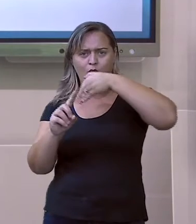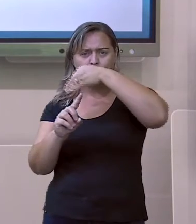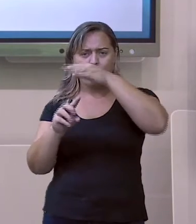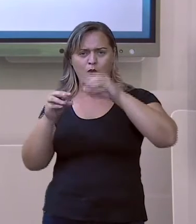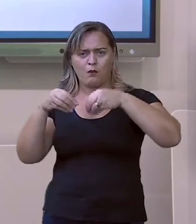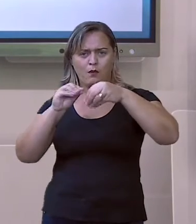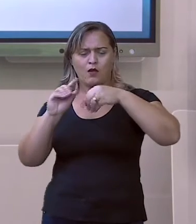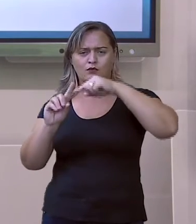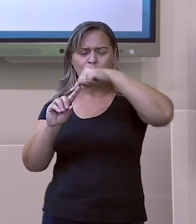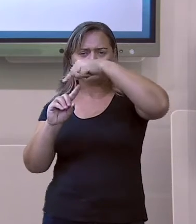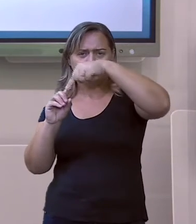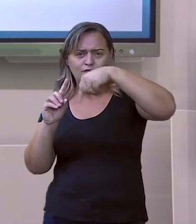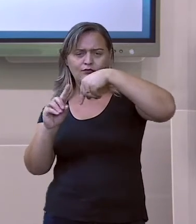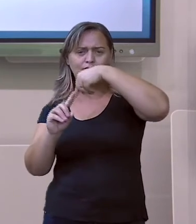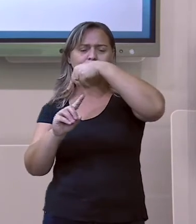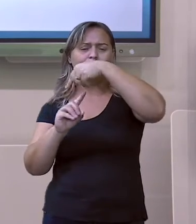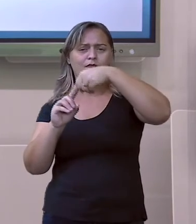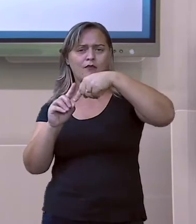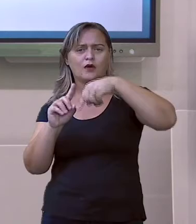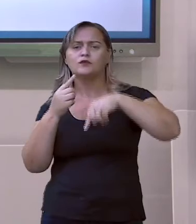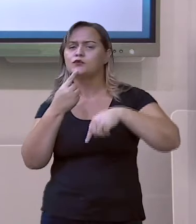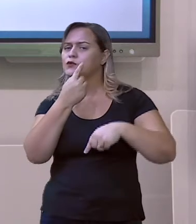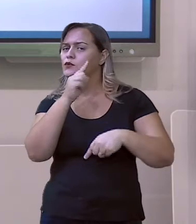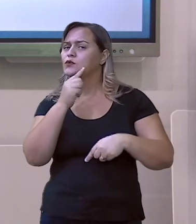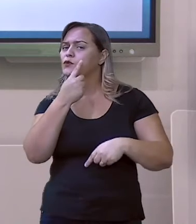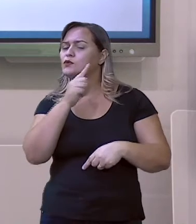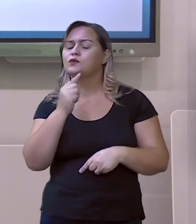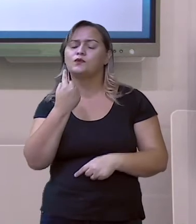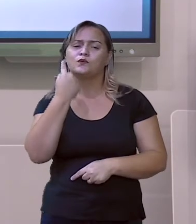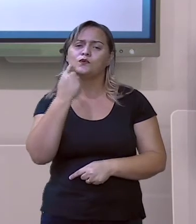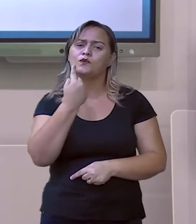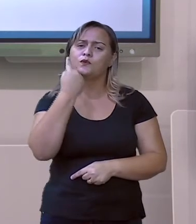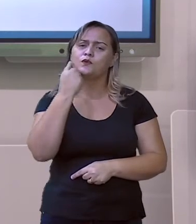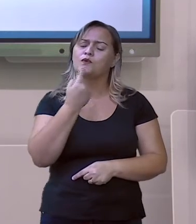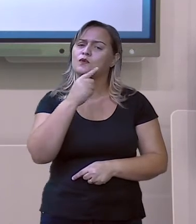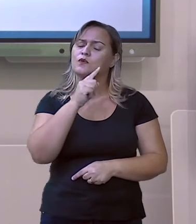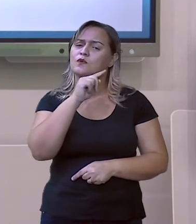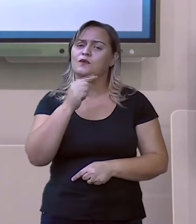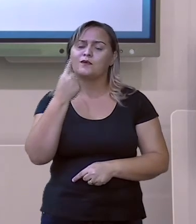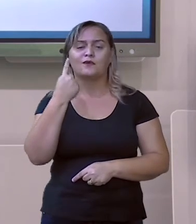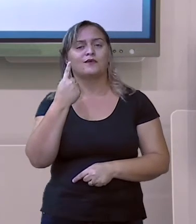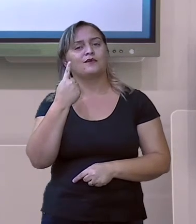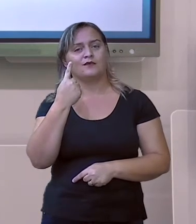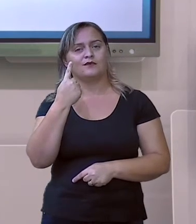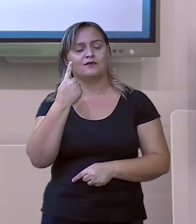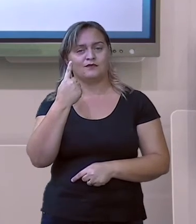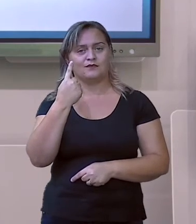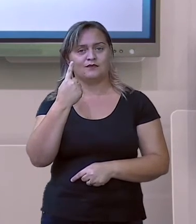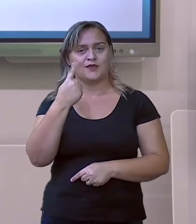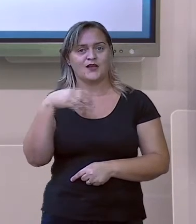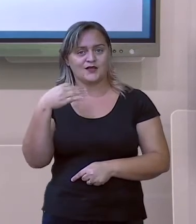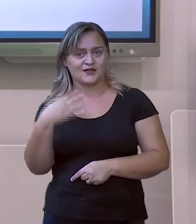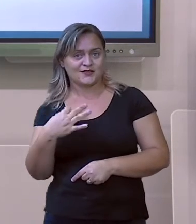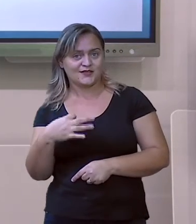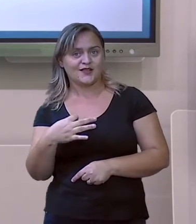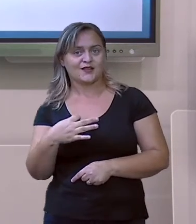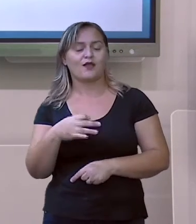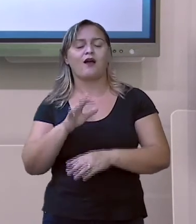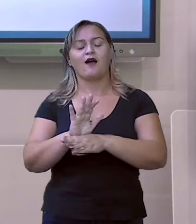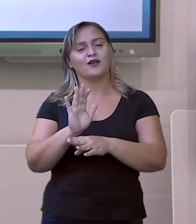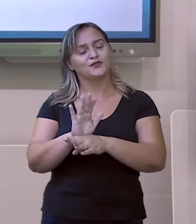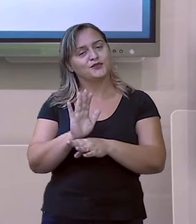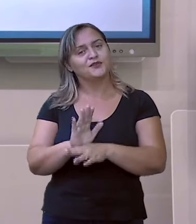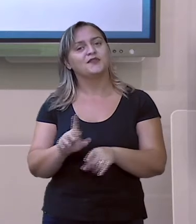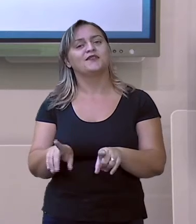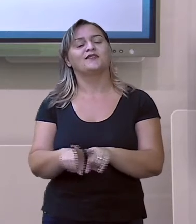criança. Pode umedecer a gaze com água, umedecer com gelatina líquida e aos poucos você varia os sabores para ficar mais interessante. E isso